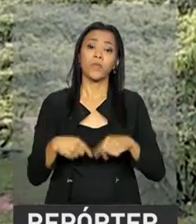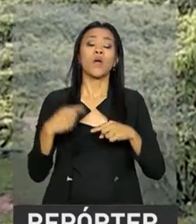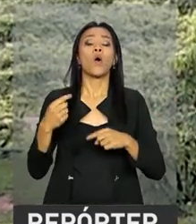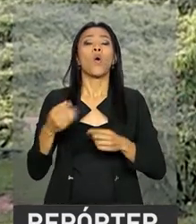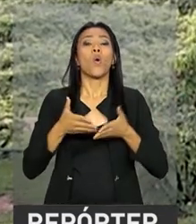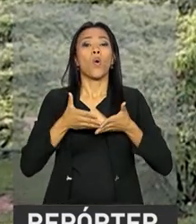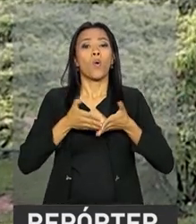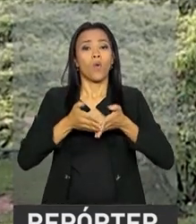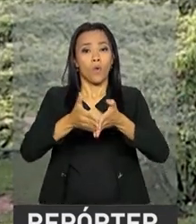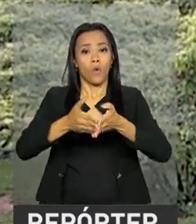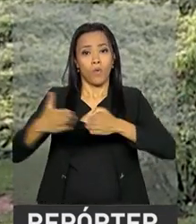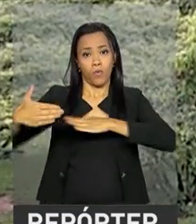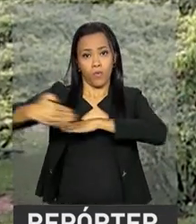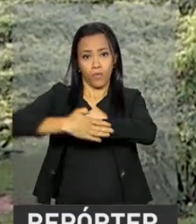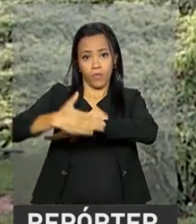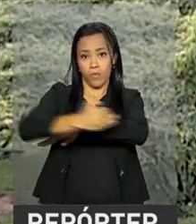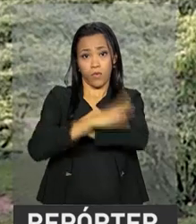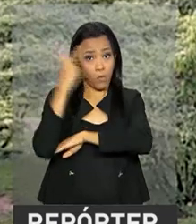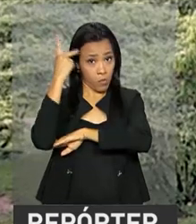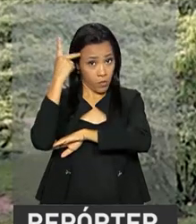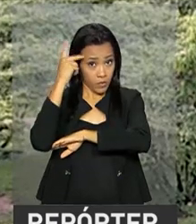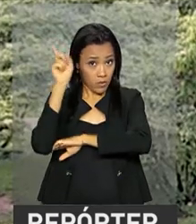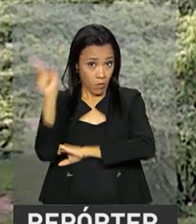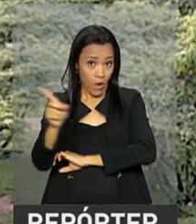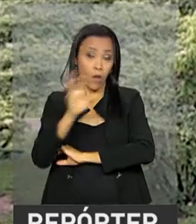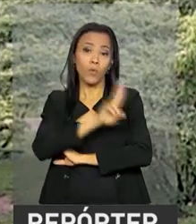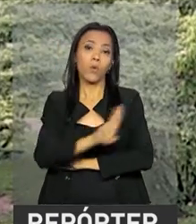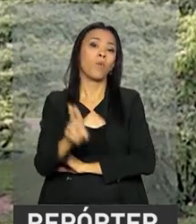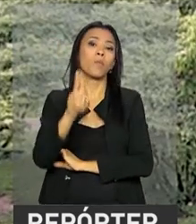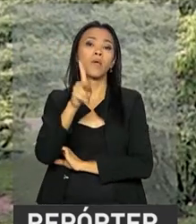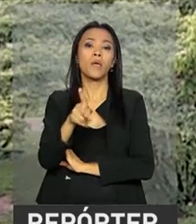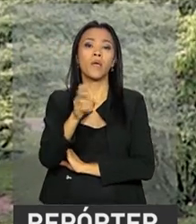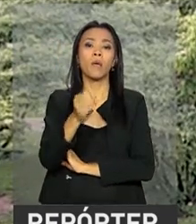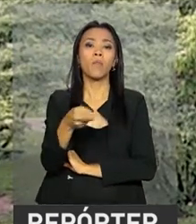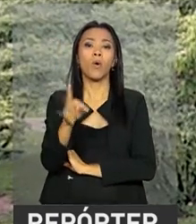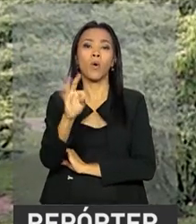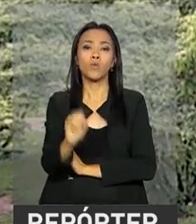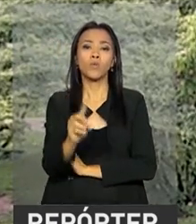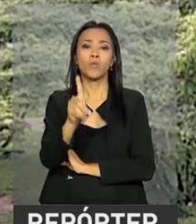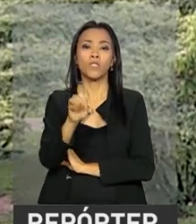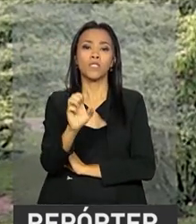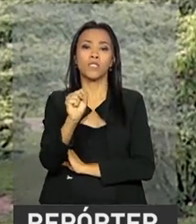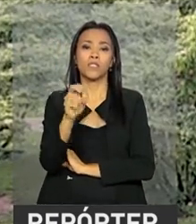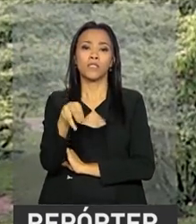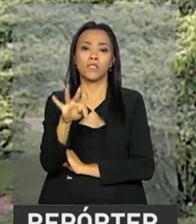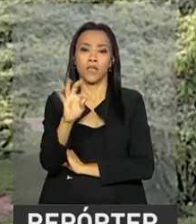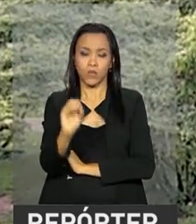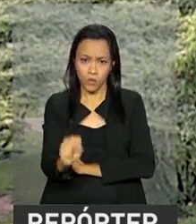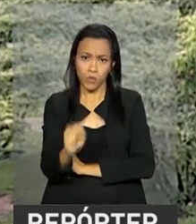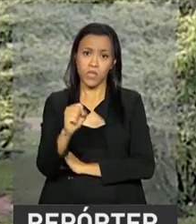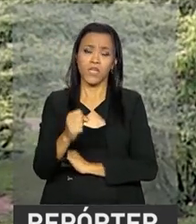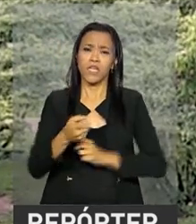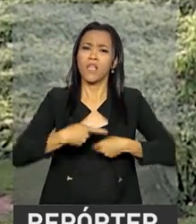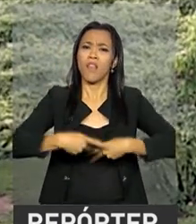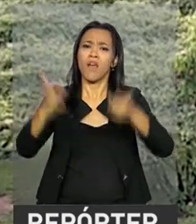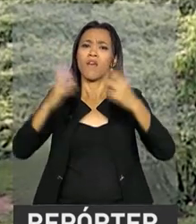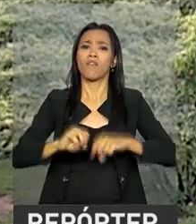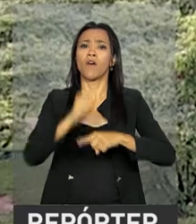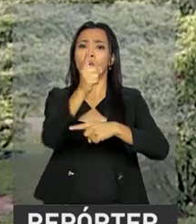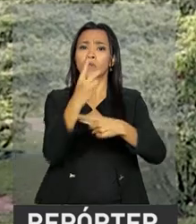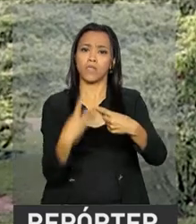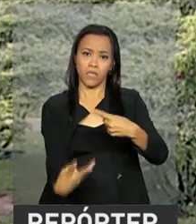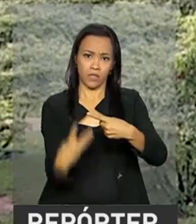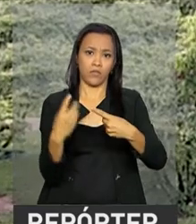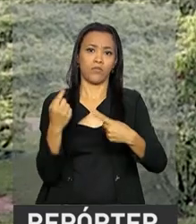ranking de movimentação dos portos organizados e transporta 1/3 dos produtos movimentados em todo o